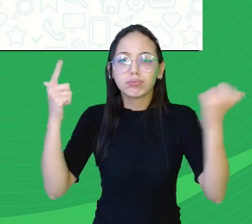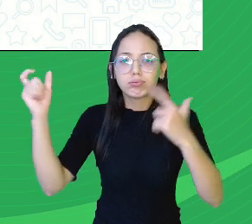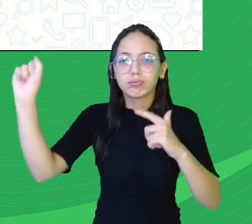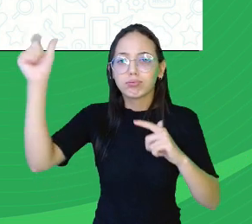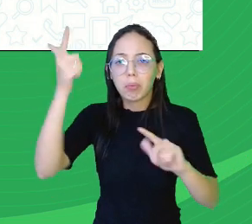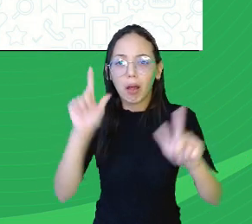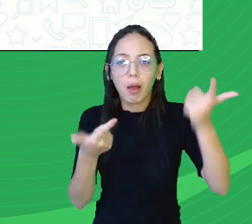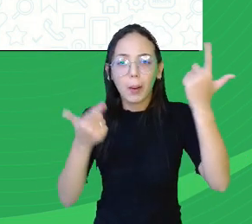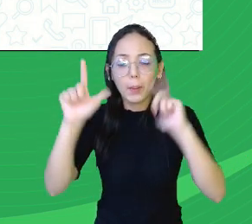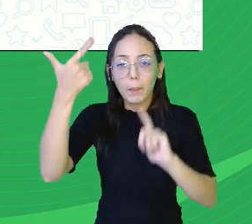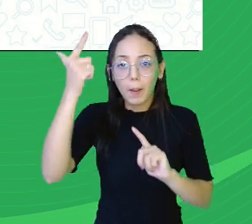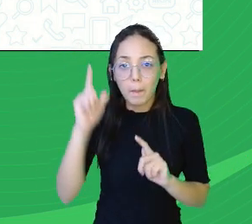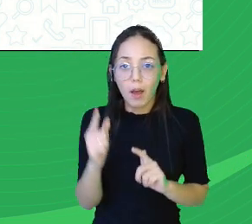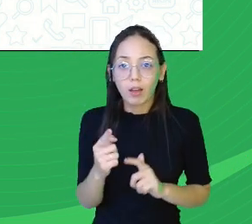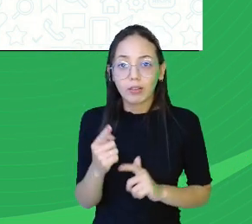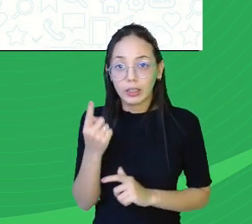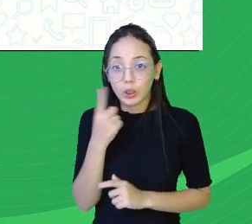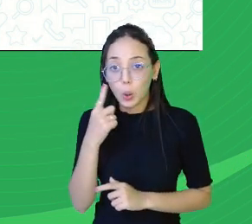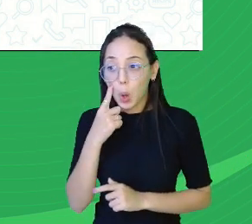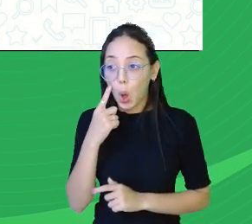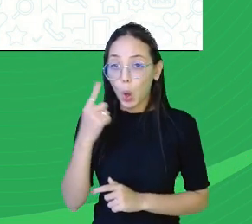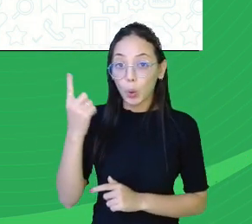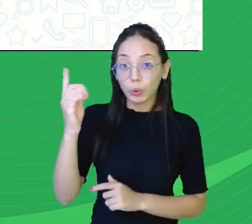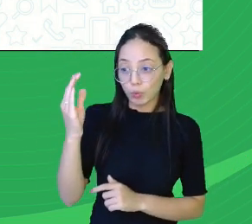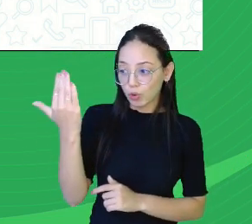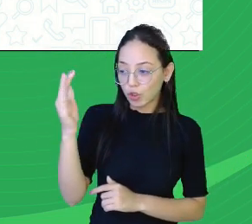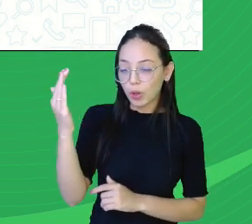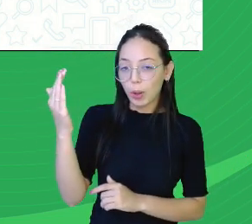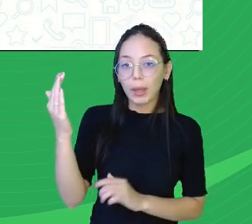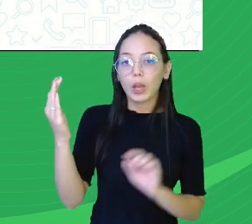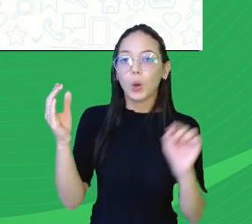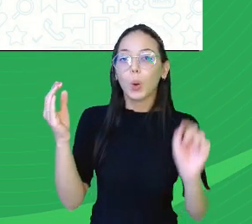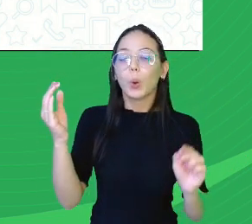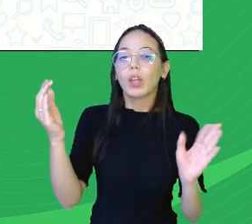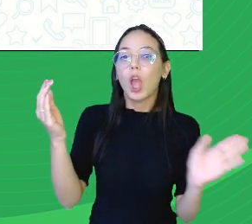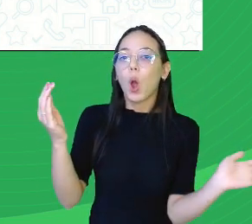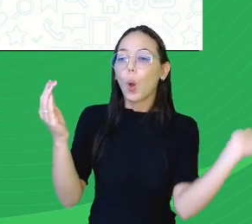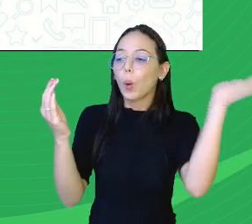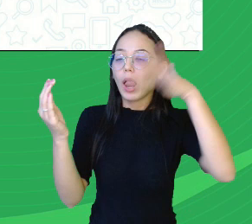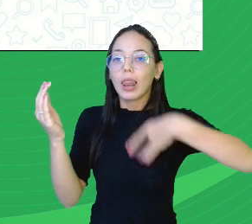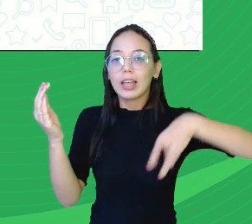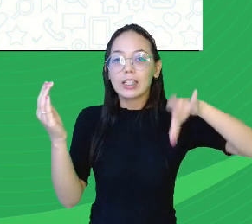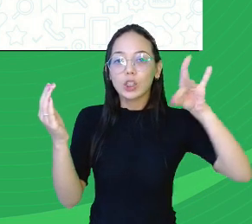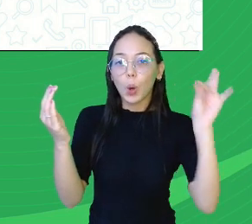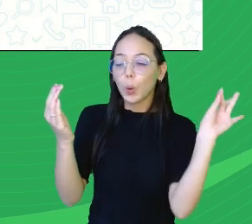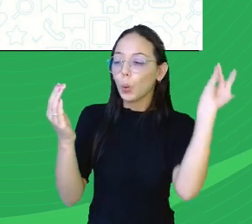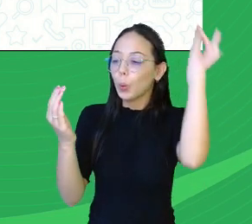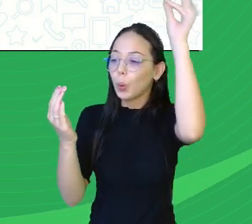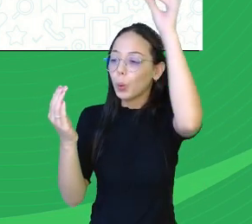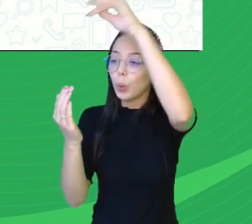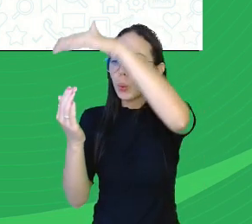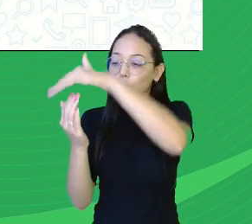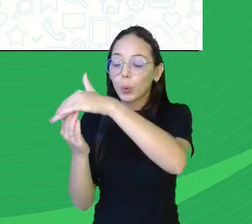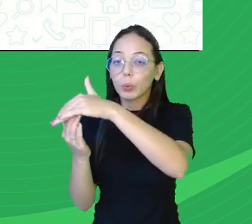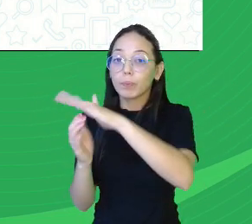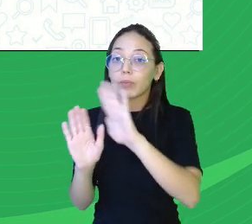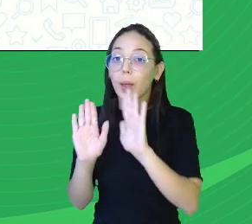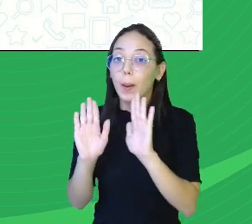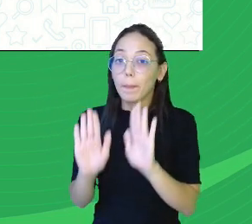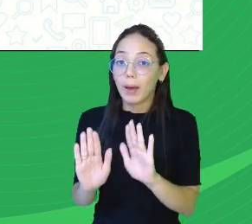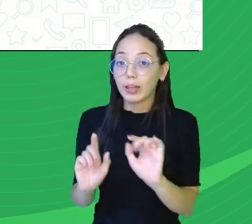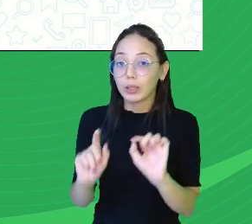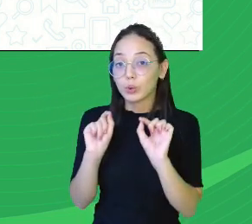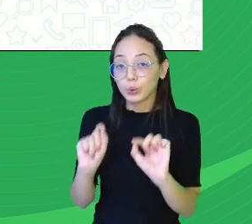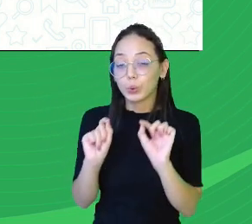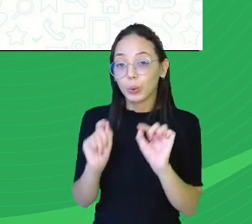espelho, levou para o porão e o cobriu com um lençol. Só que com o passar do tempo, o